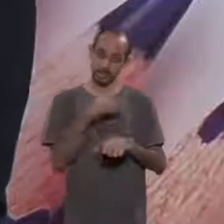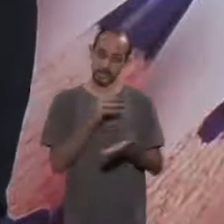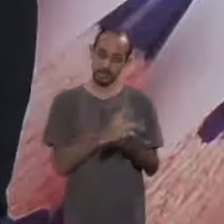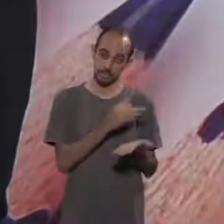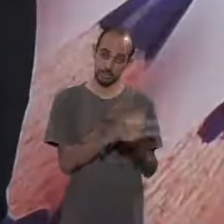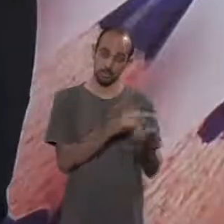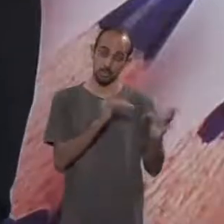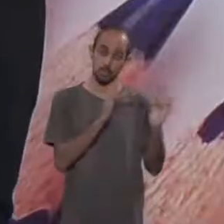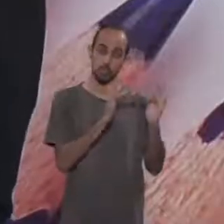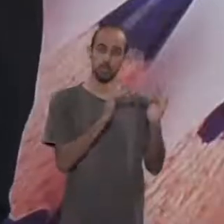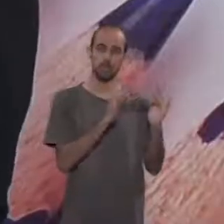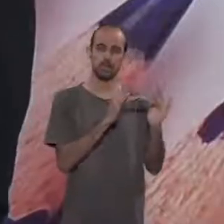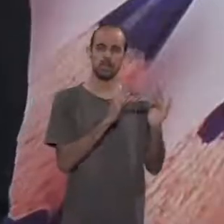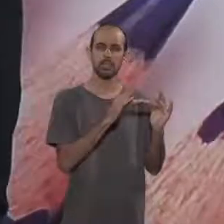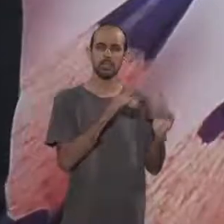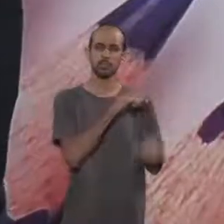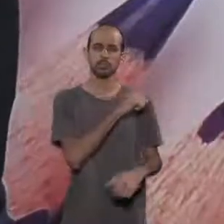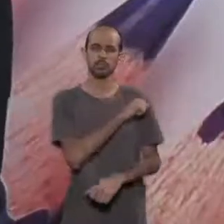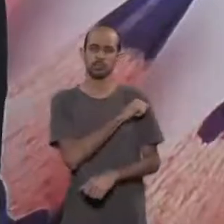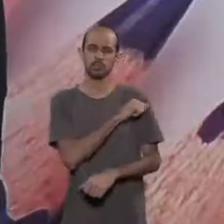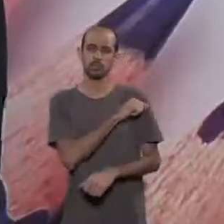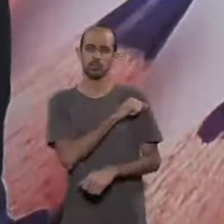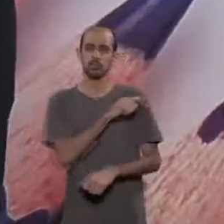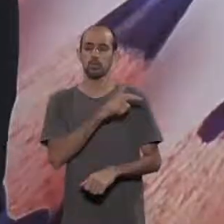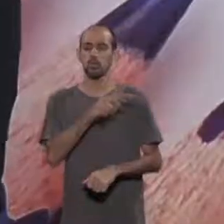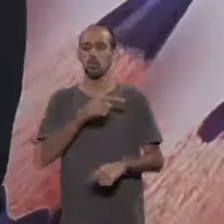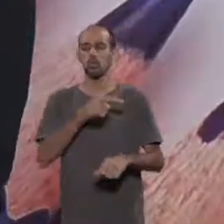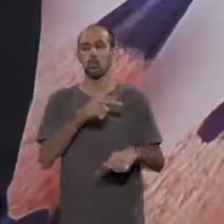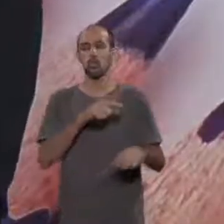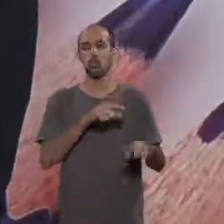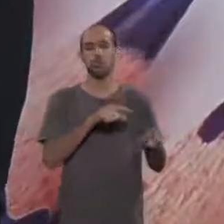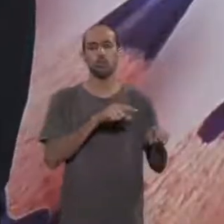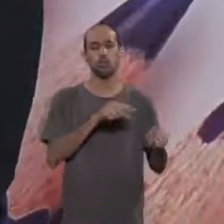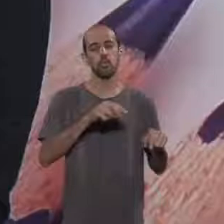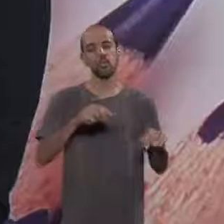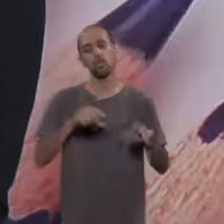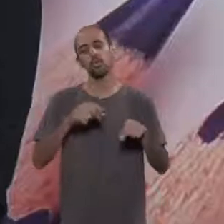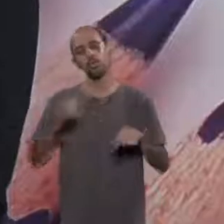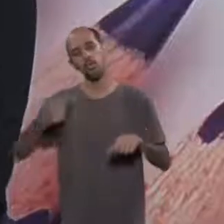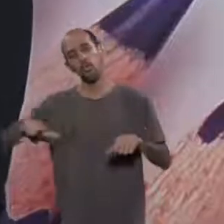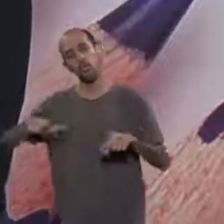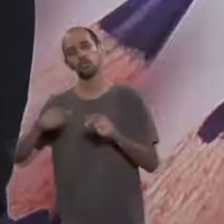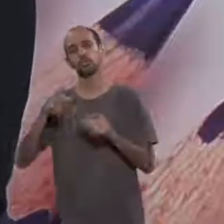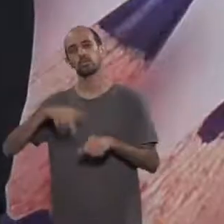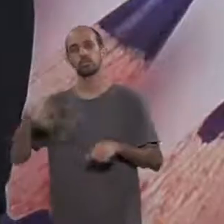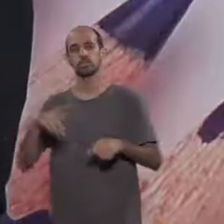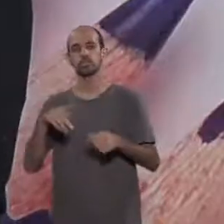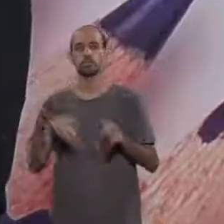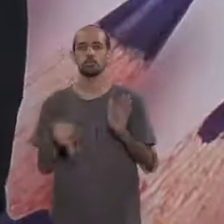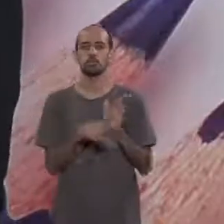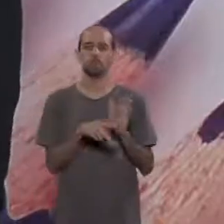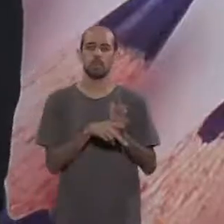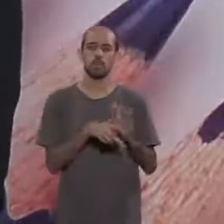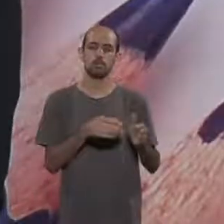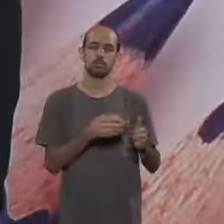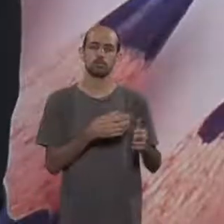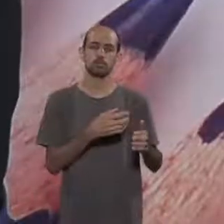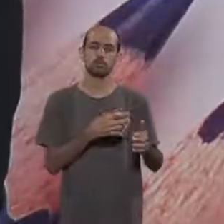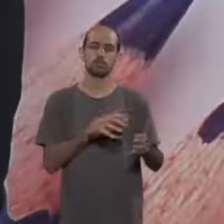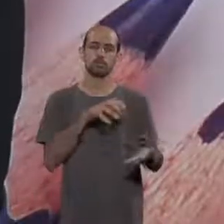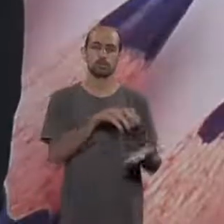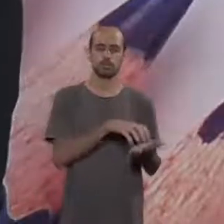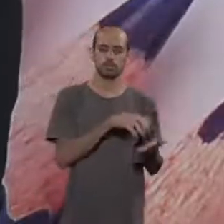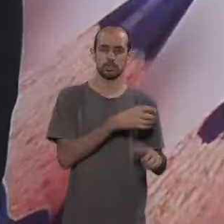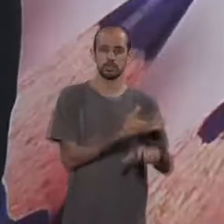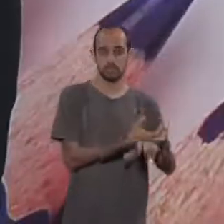auxiliando em algumas coisas, e o professor da turma, que é da turma toda, inclusive deste aluno, né? E esse diálogo, porque muitas